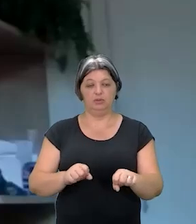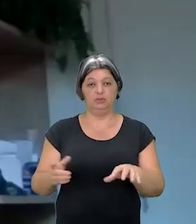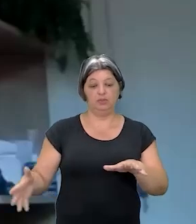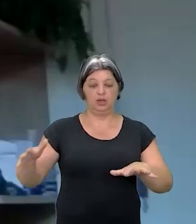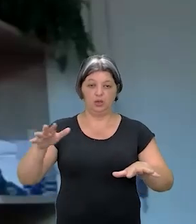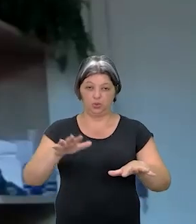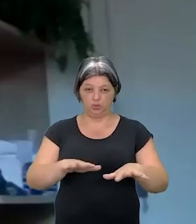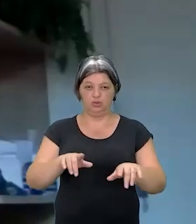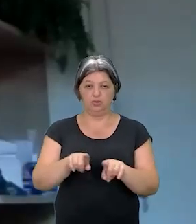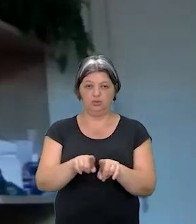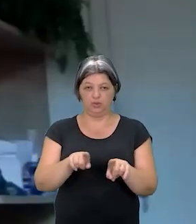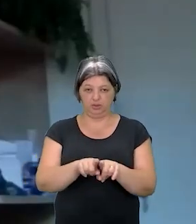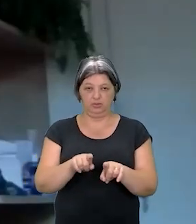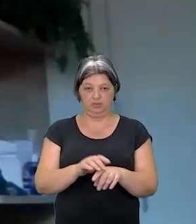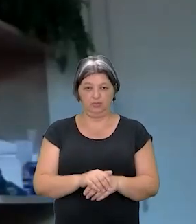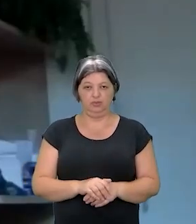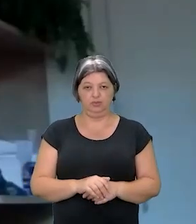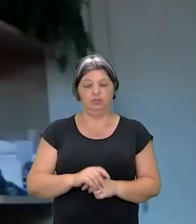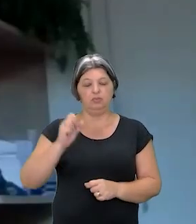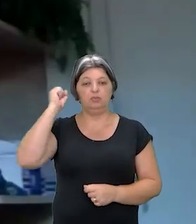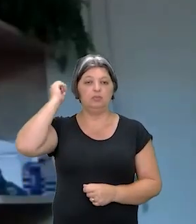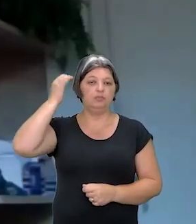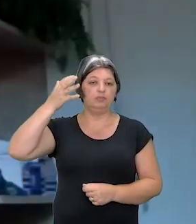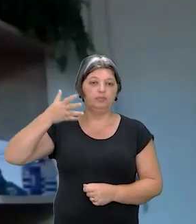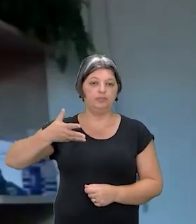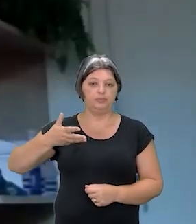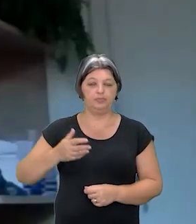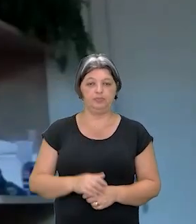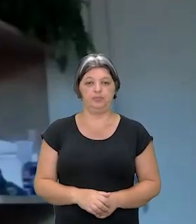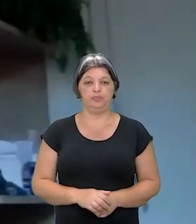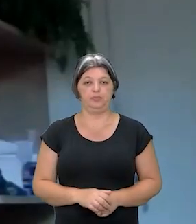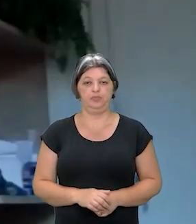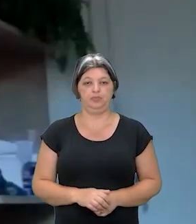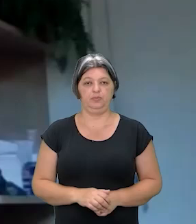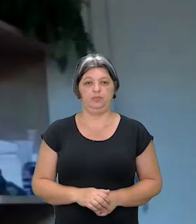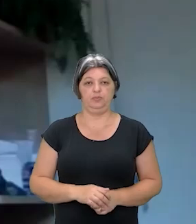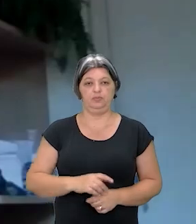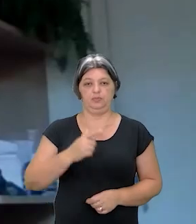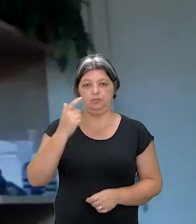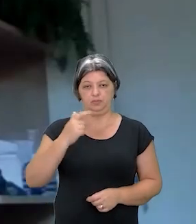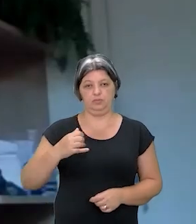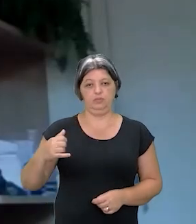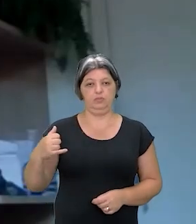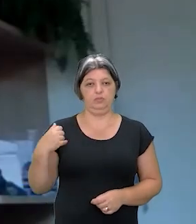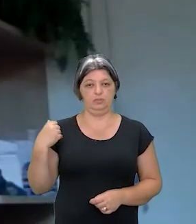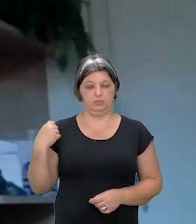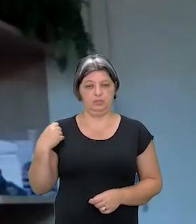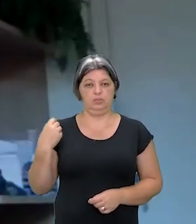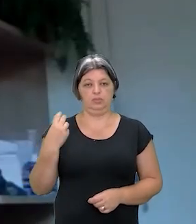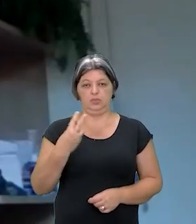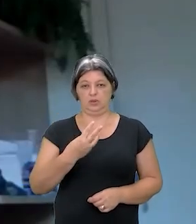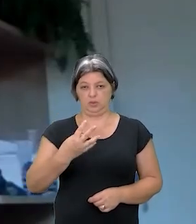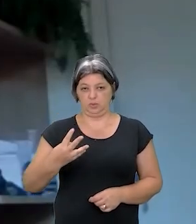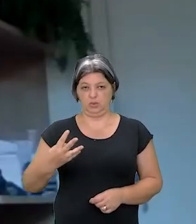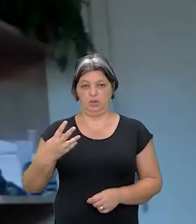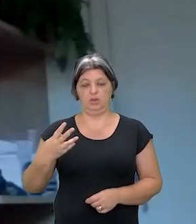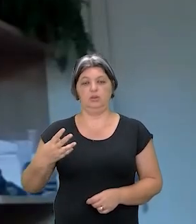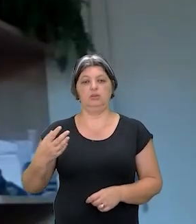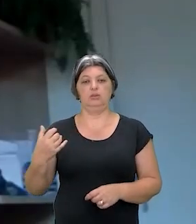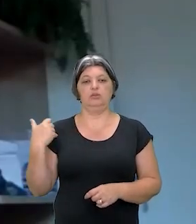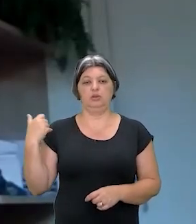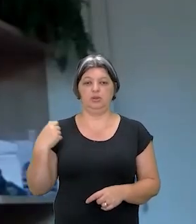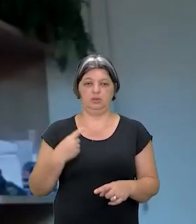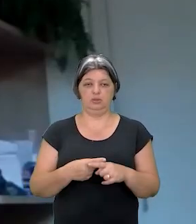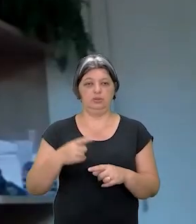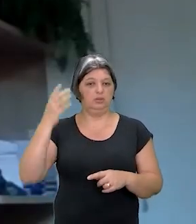inclusiva, eu vou fazer a minha autodescrição. Então, eu tenho 34 anos, tenho a pele branca, meus